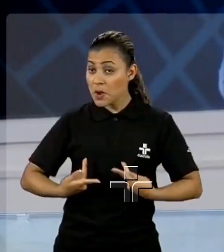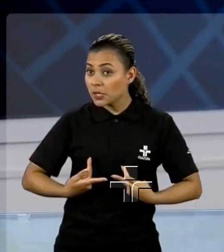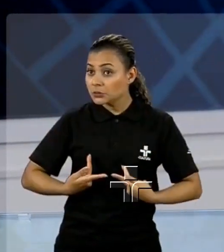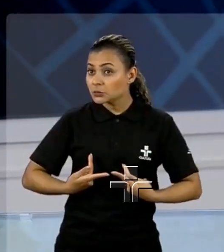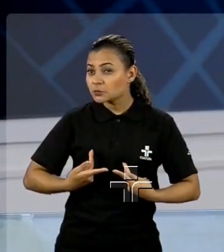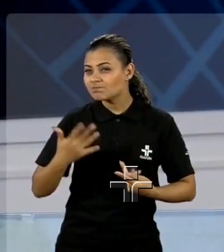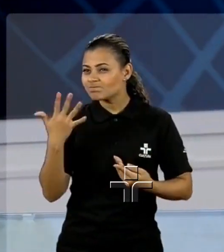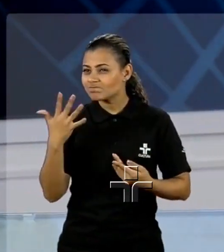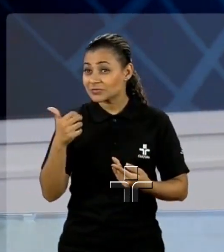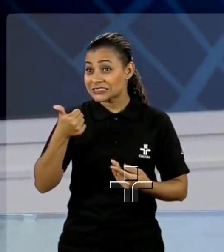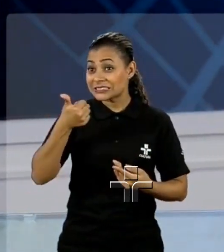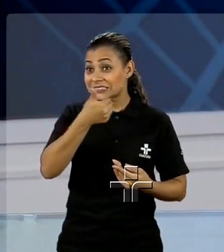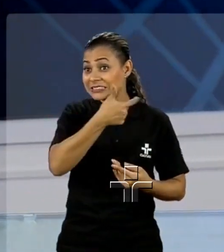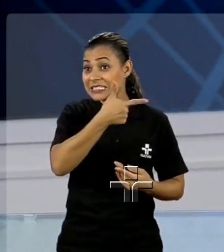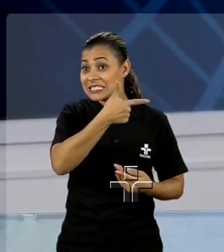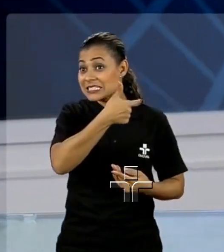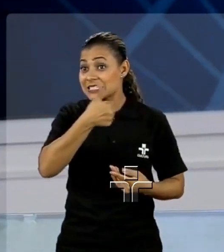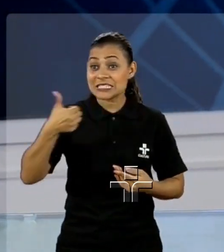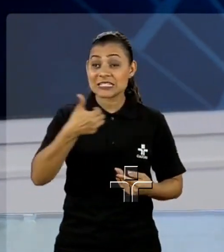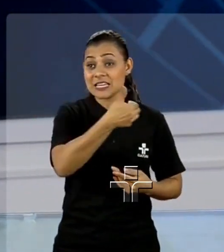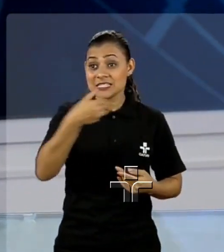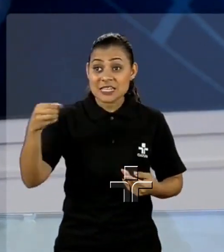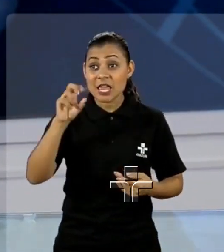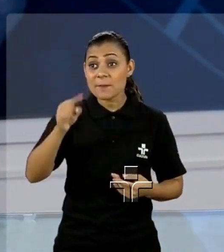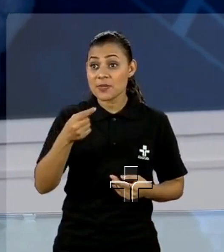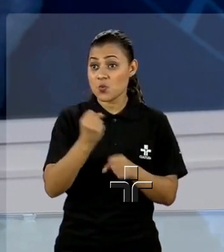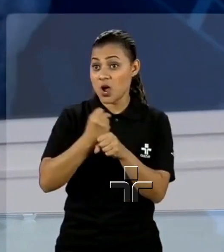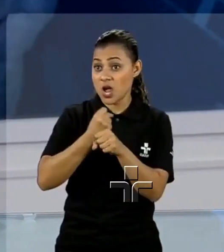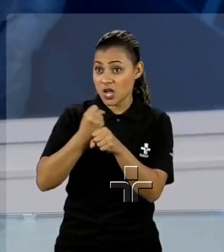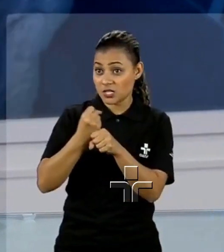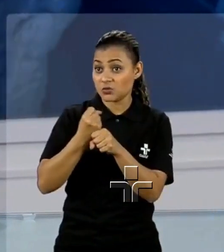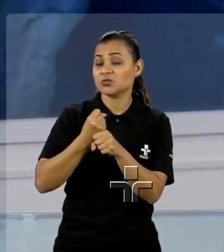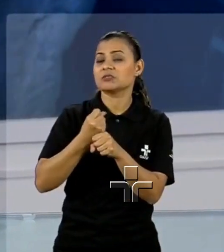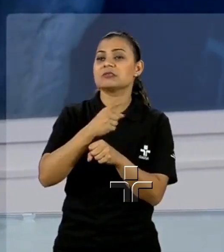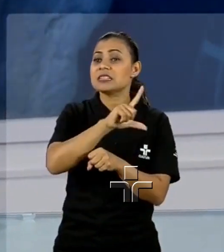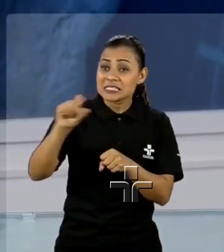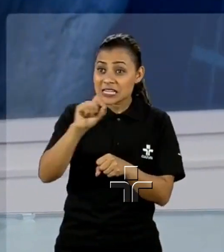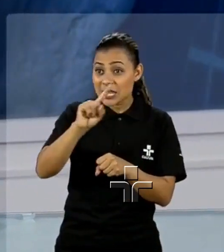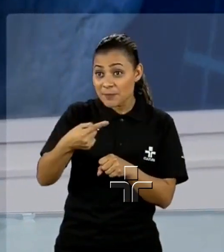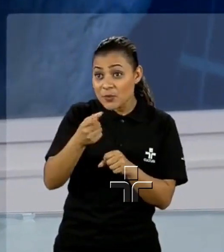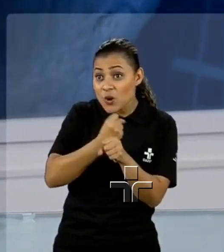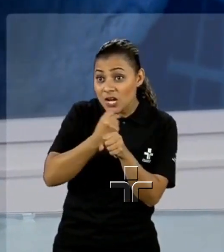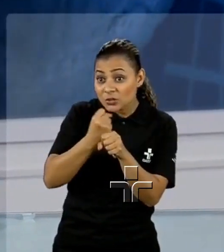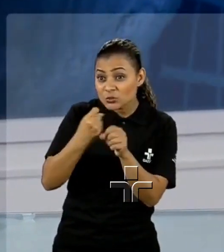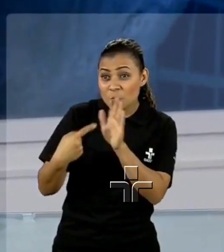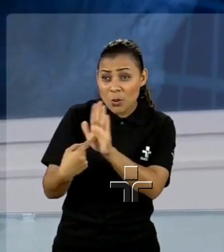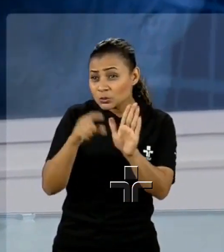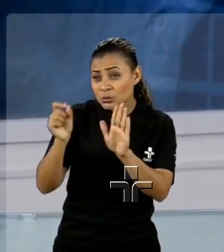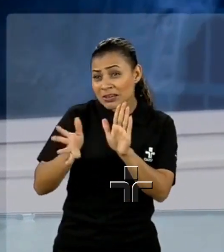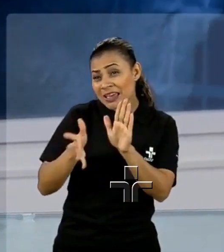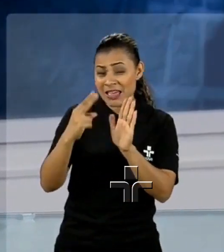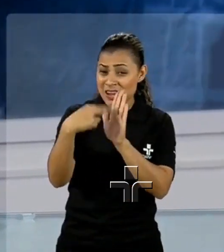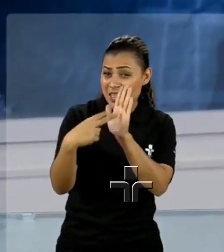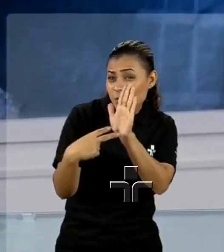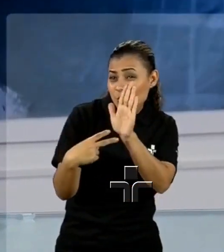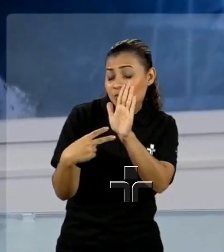falar em termos de 100 mil anos, para fazer um número redondo do Alto Paleolítico para cá, se a gente for falar em hábito de leitura, a gente vai estar